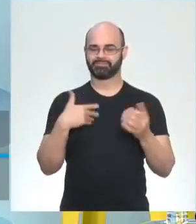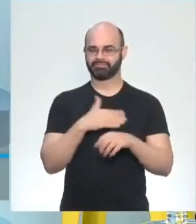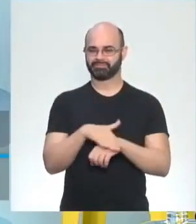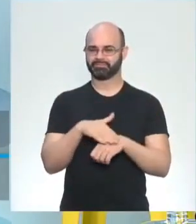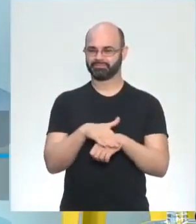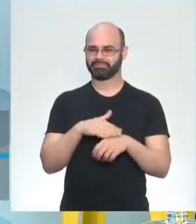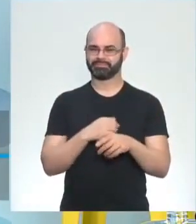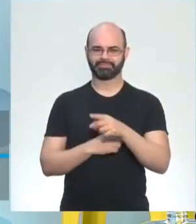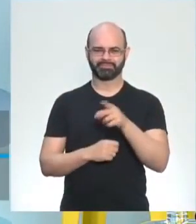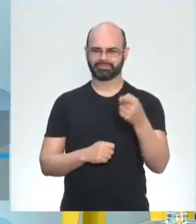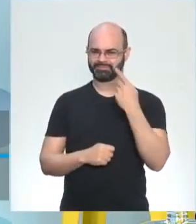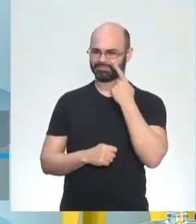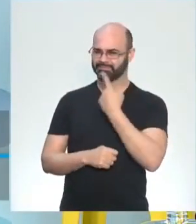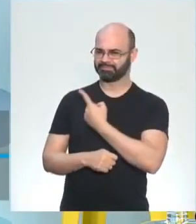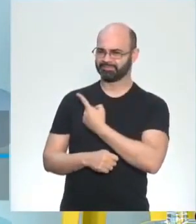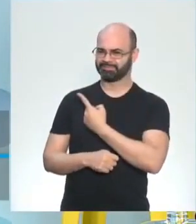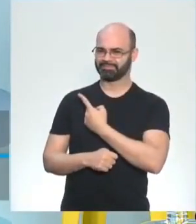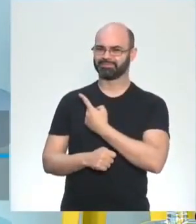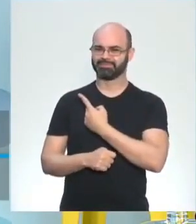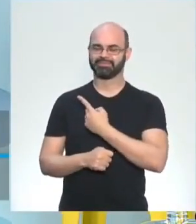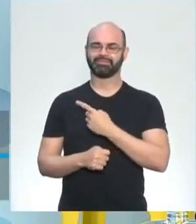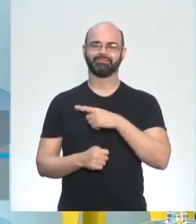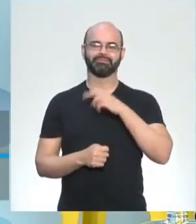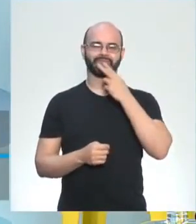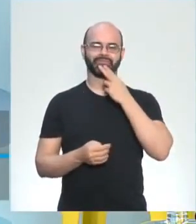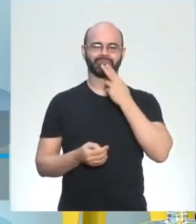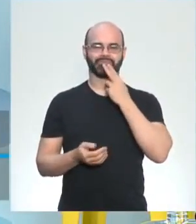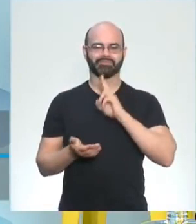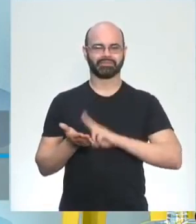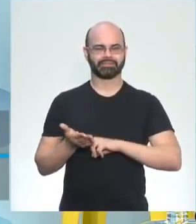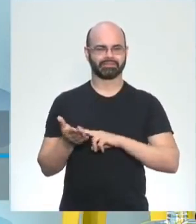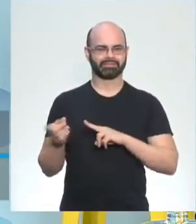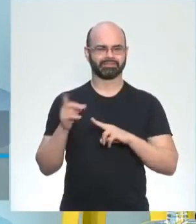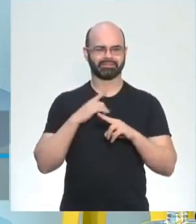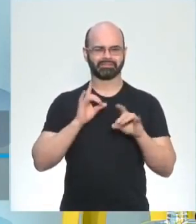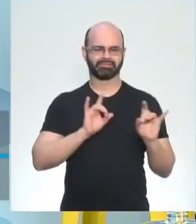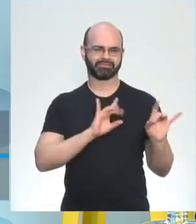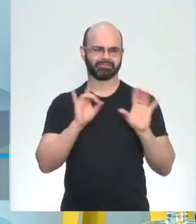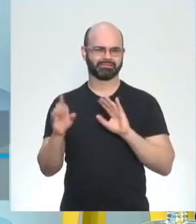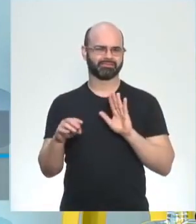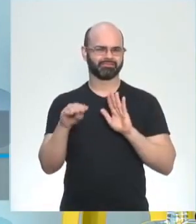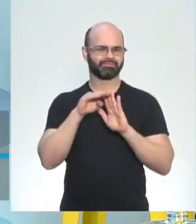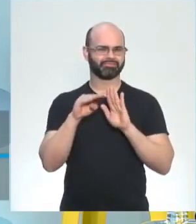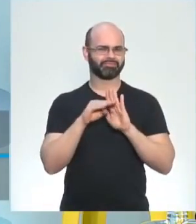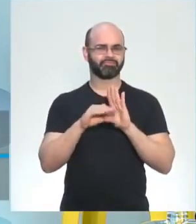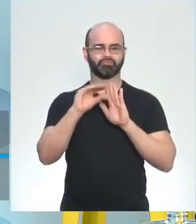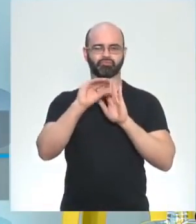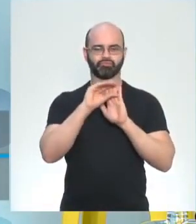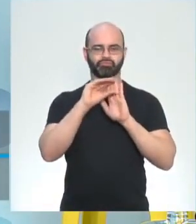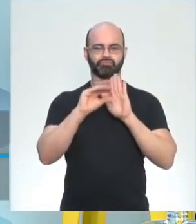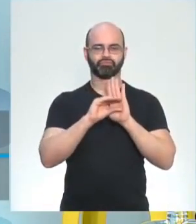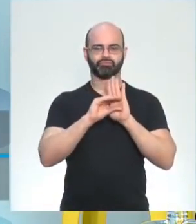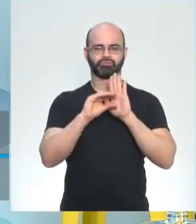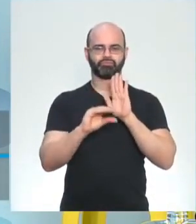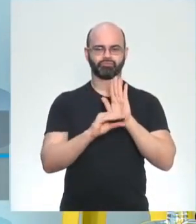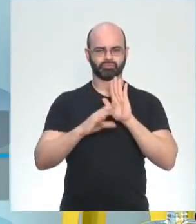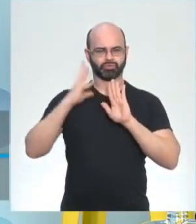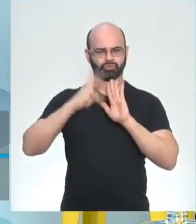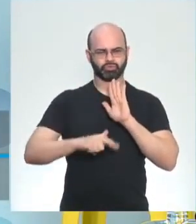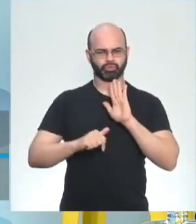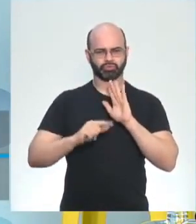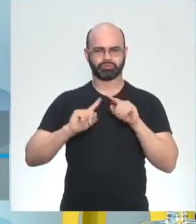Vocês prestarem atenção se as cartas elas apresentam todos os elementos. Apareceu algo a mais